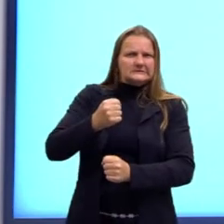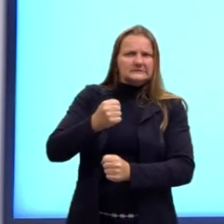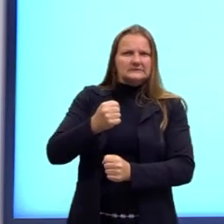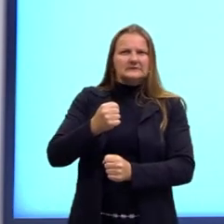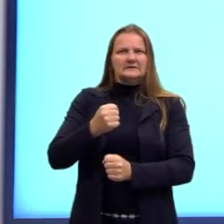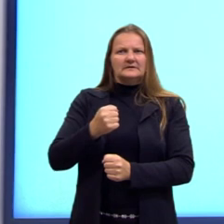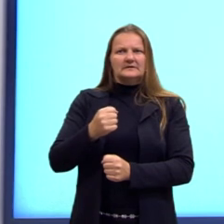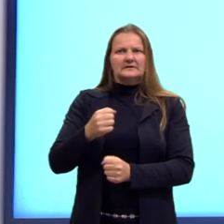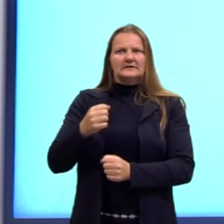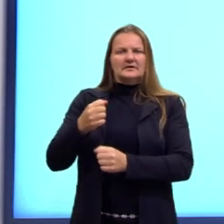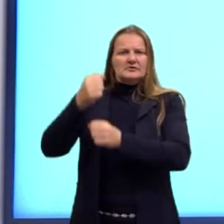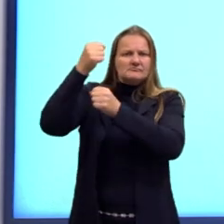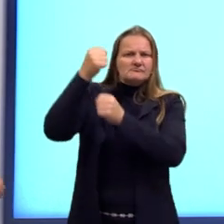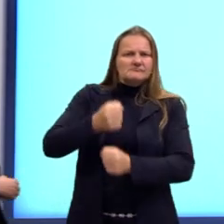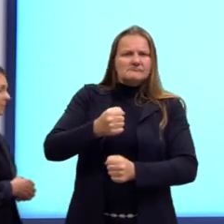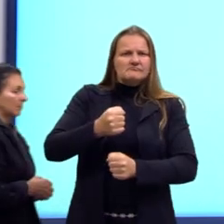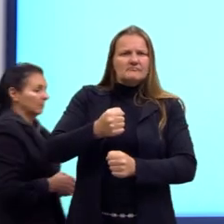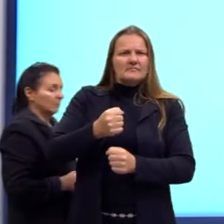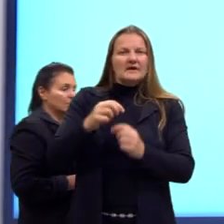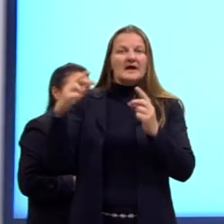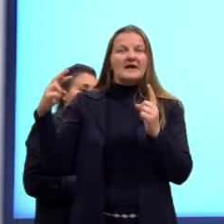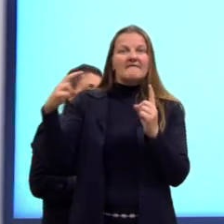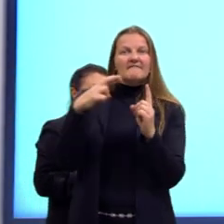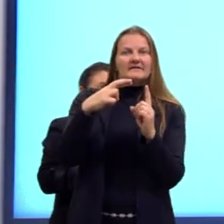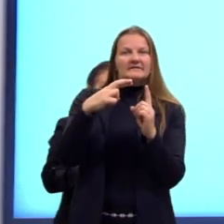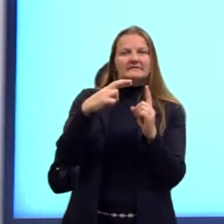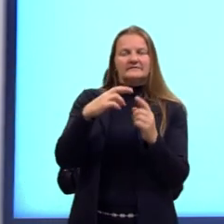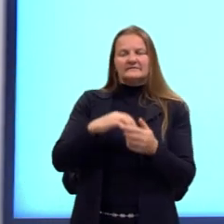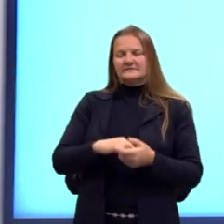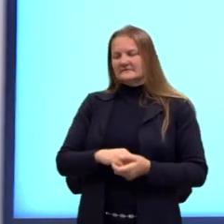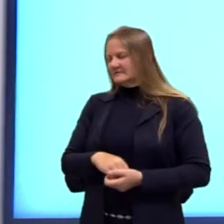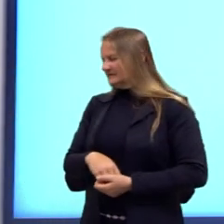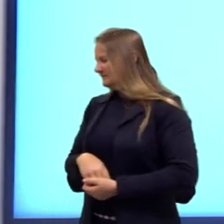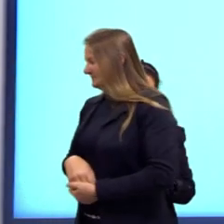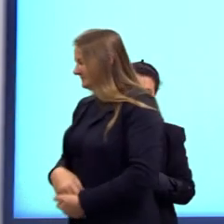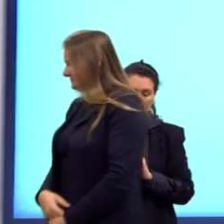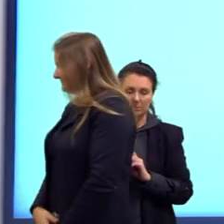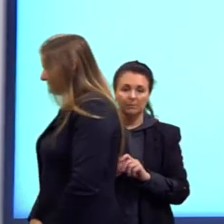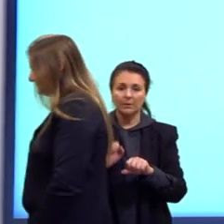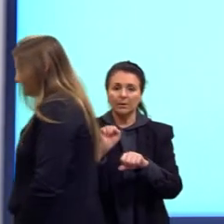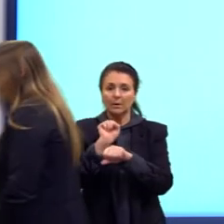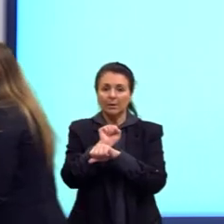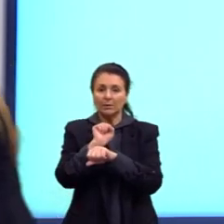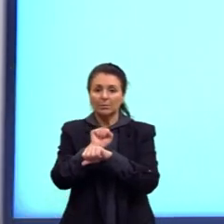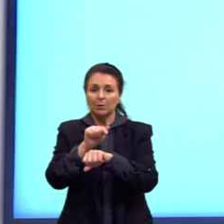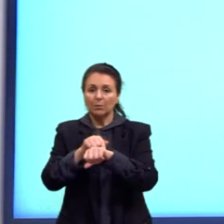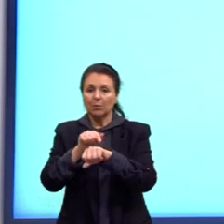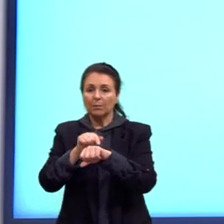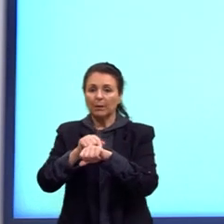nós temos um bastão que foi fincado ele aguardou então até o momento em que a sombra EA própria vara